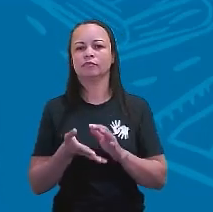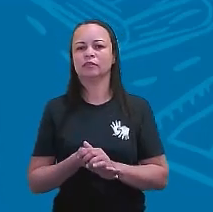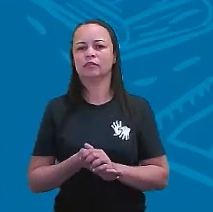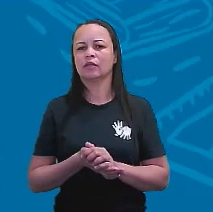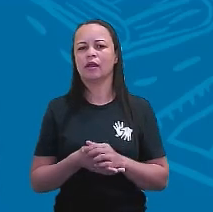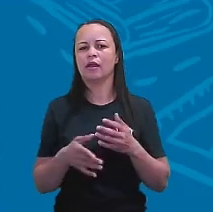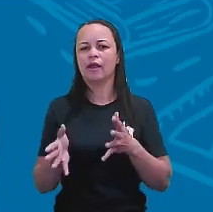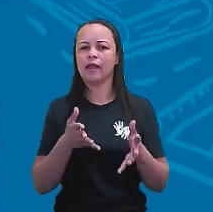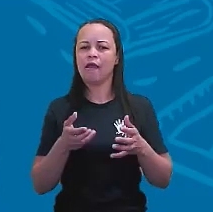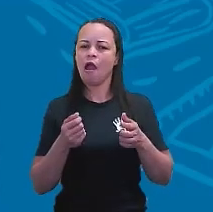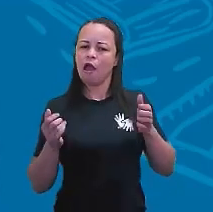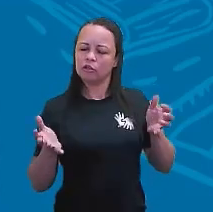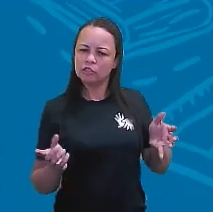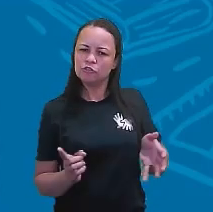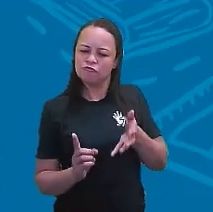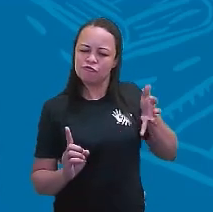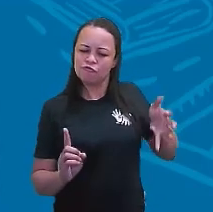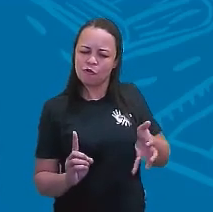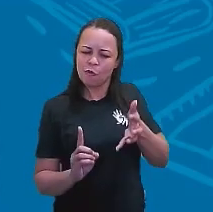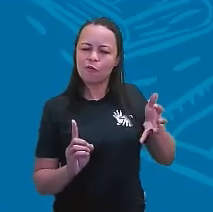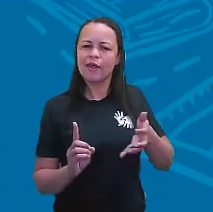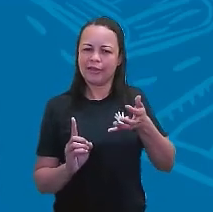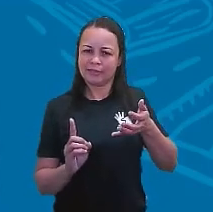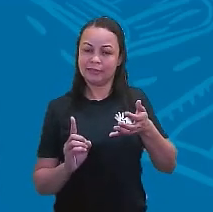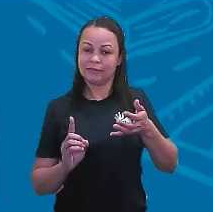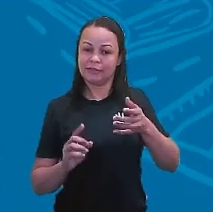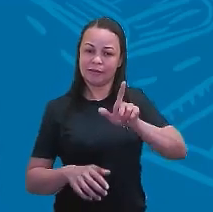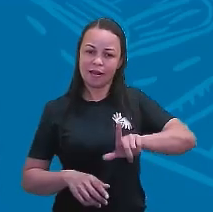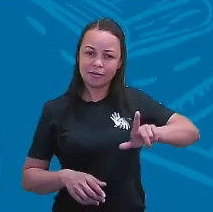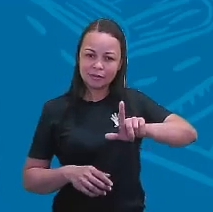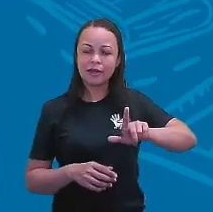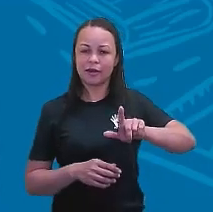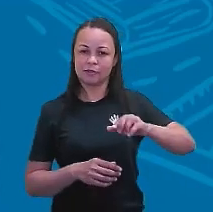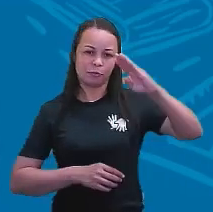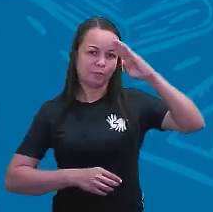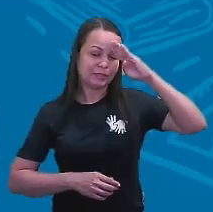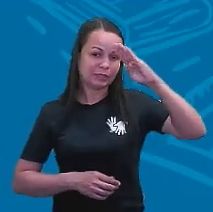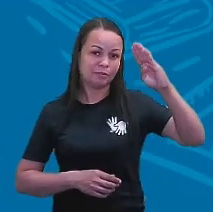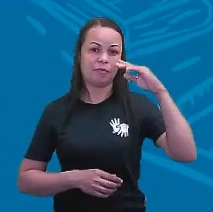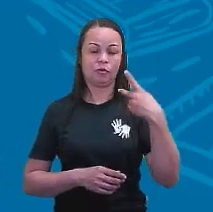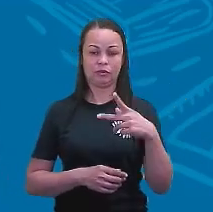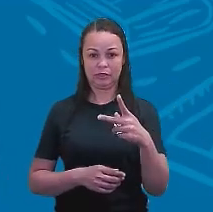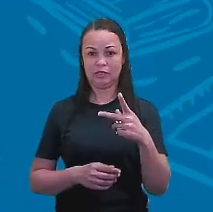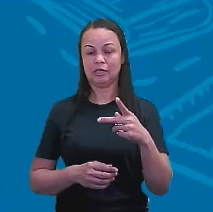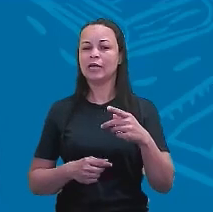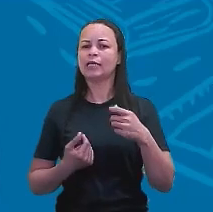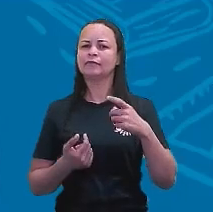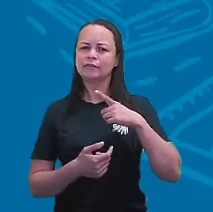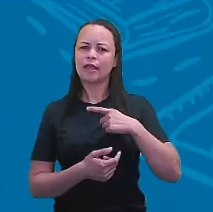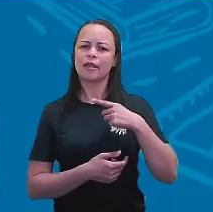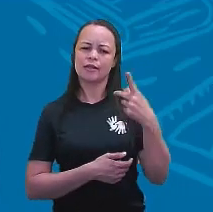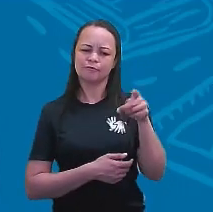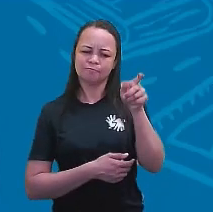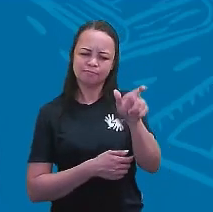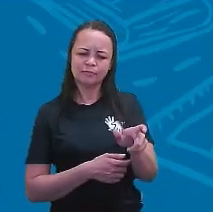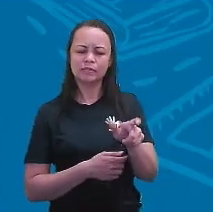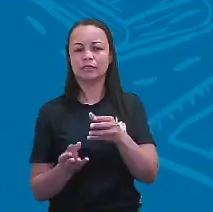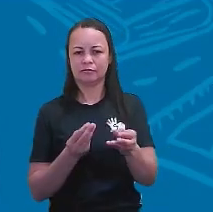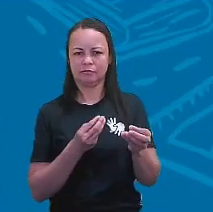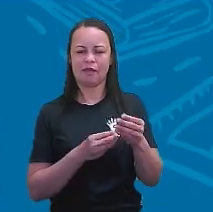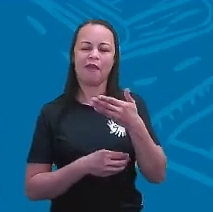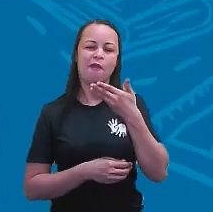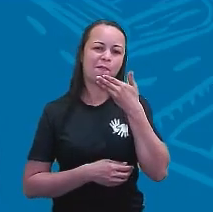vamos dizer, a influência da nossa literatura principal, esse vitoriense. Chamar de vitoriense é o melhor,